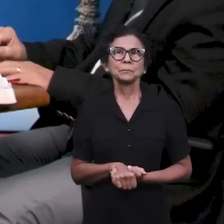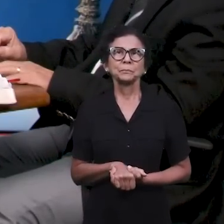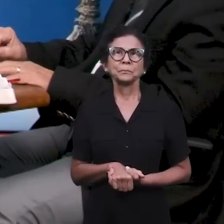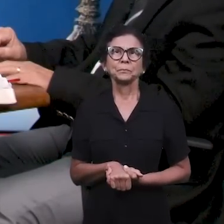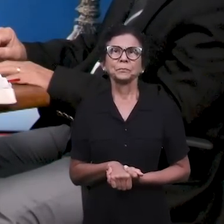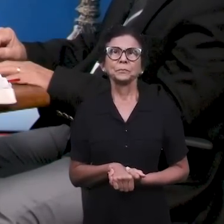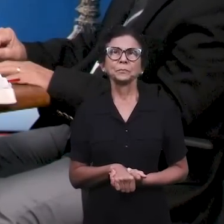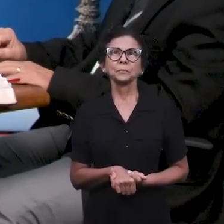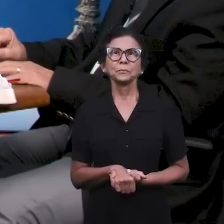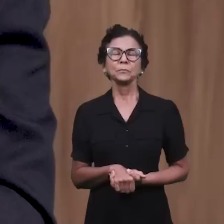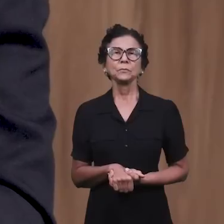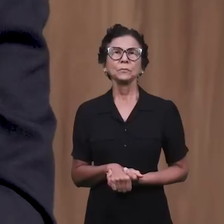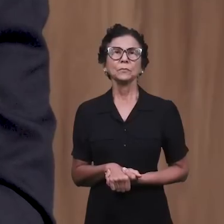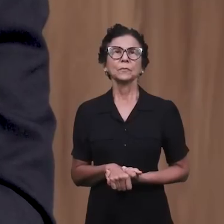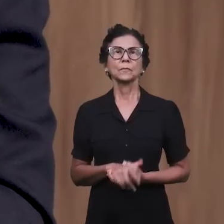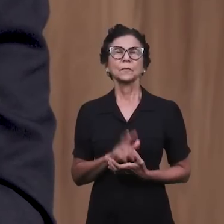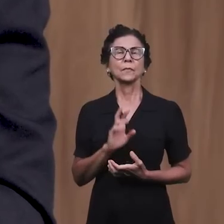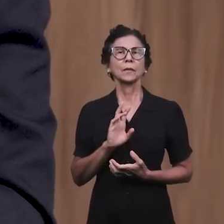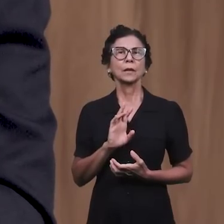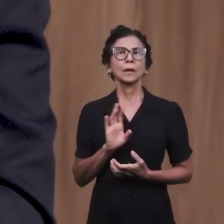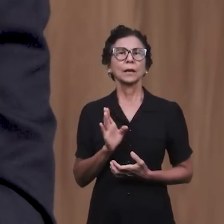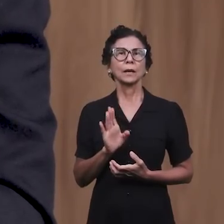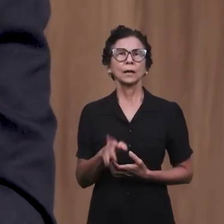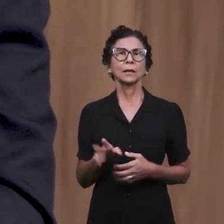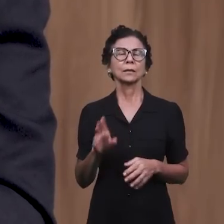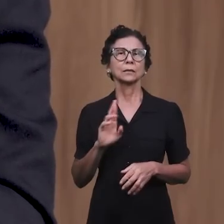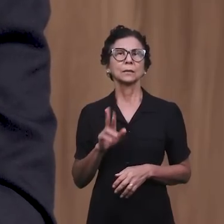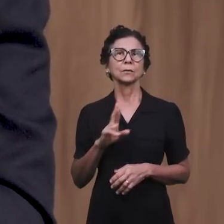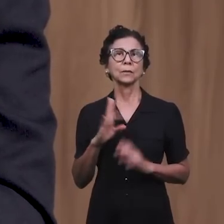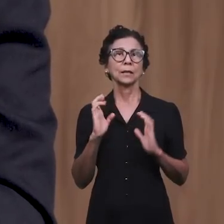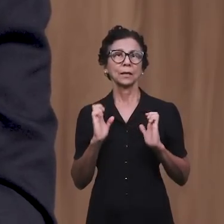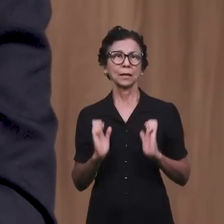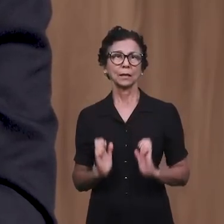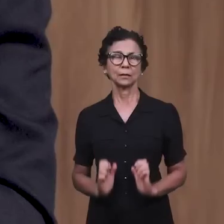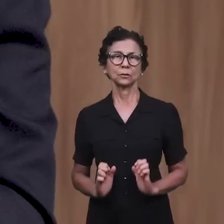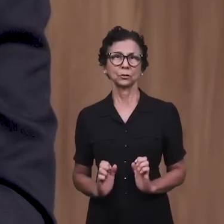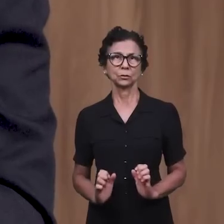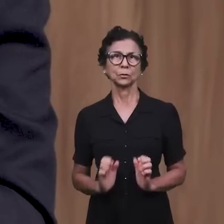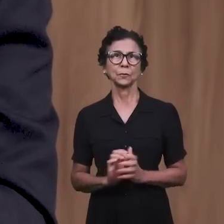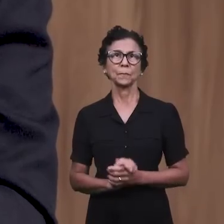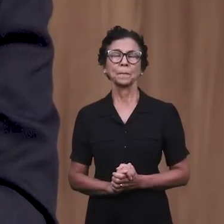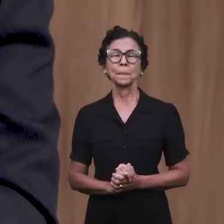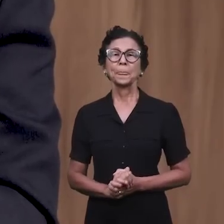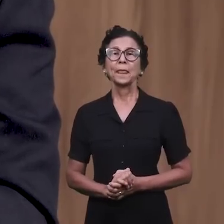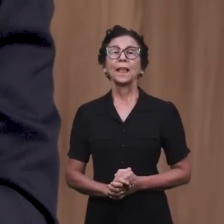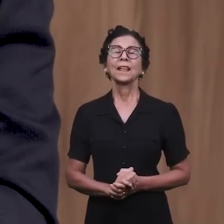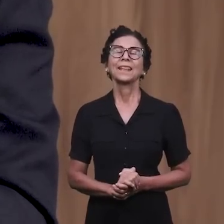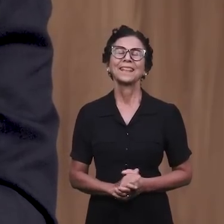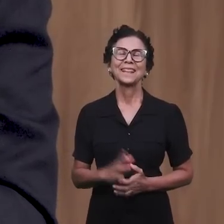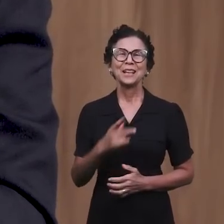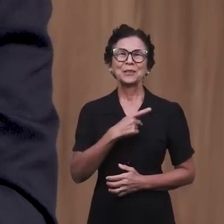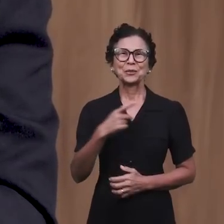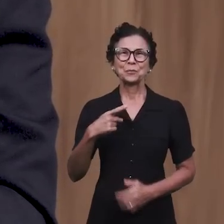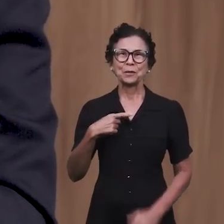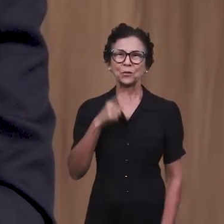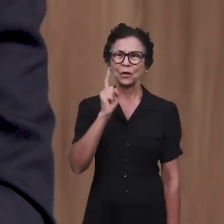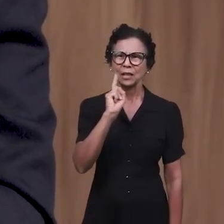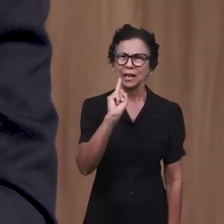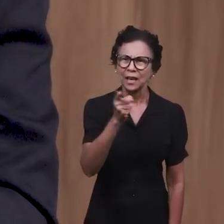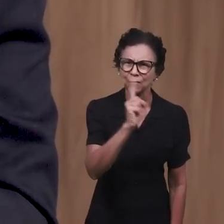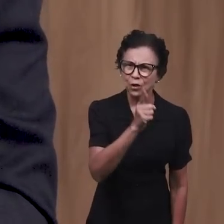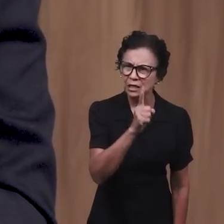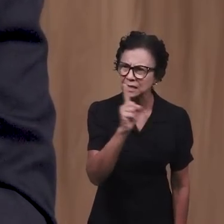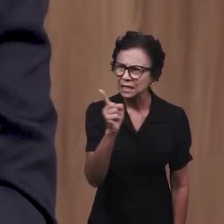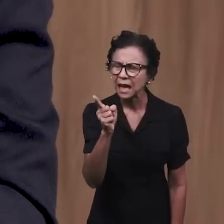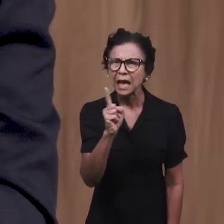Loucura, né? Então isso não é ético. Outra coisa também é voltar-se muito para os noivos. Porque vocês e tal, os noivos, vocês vão